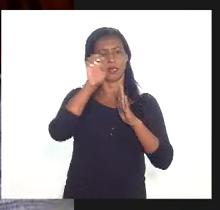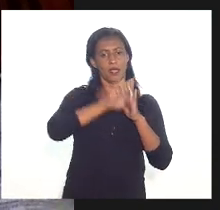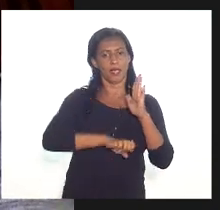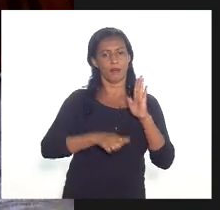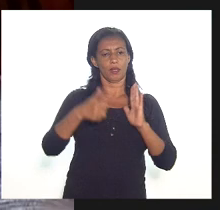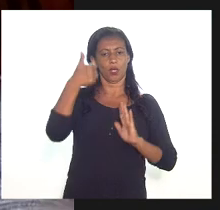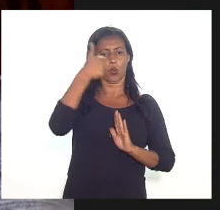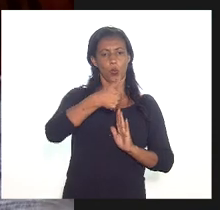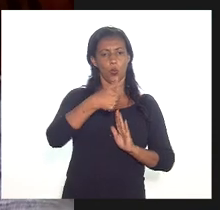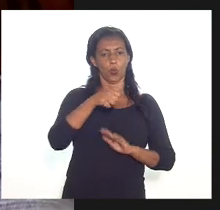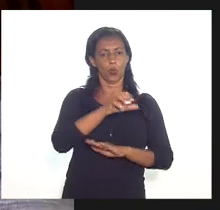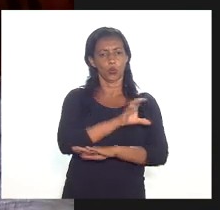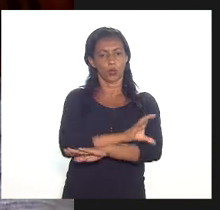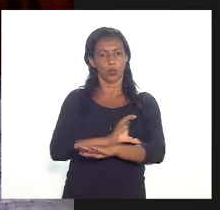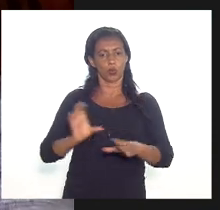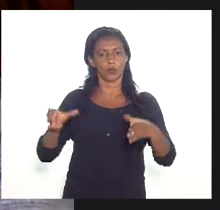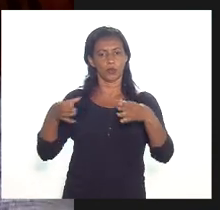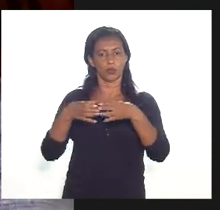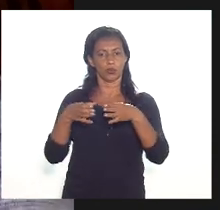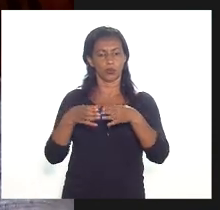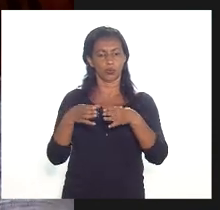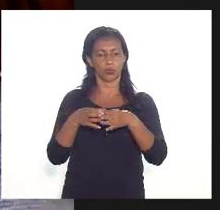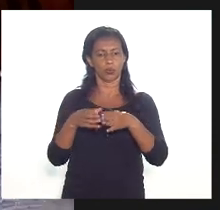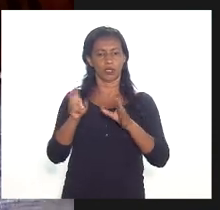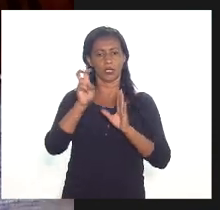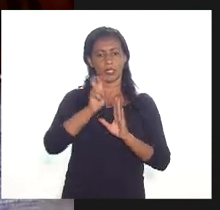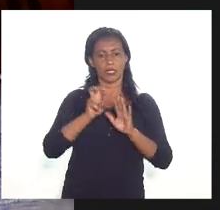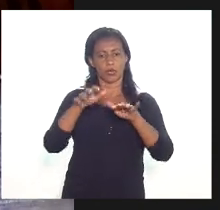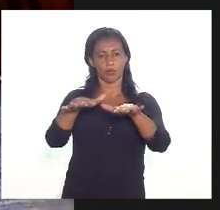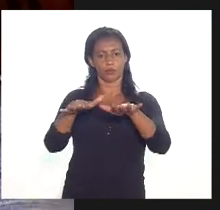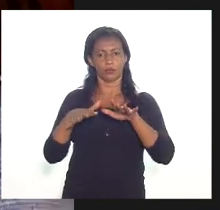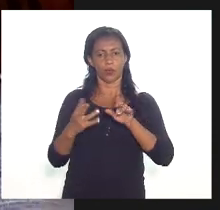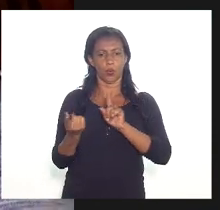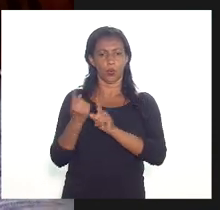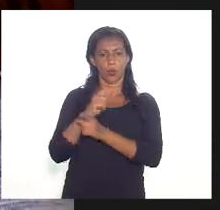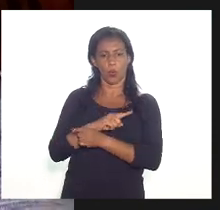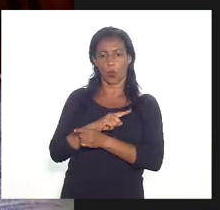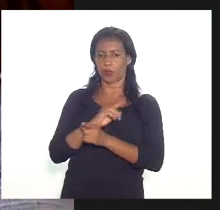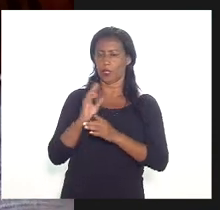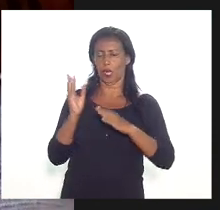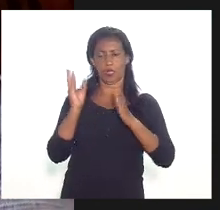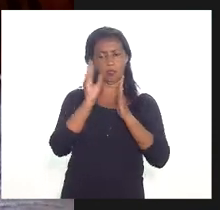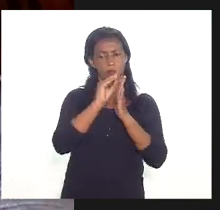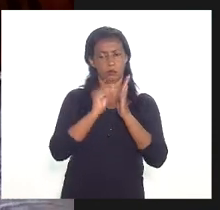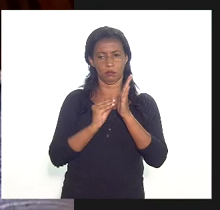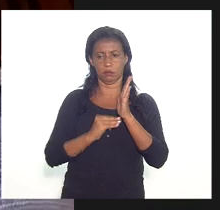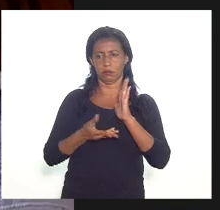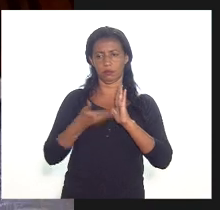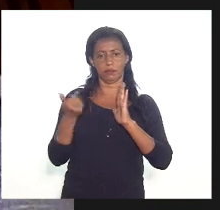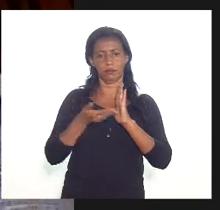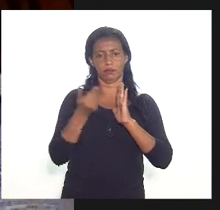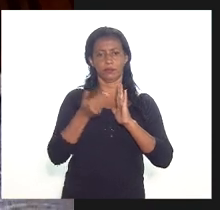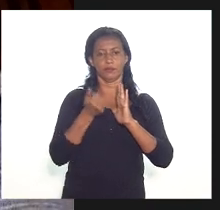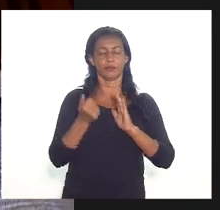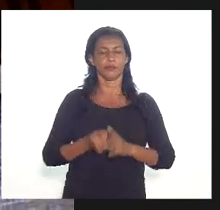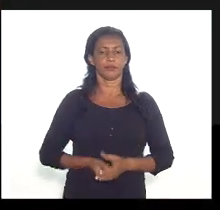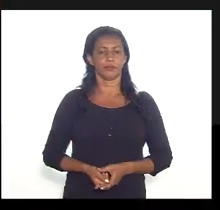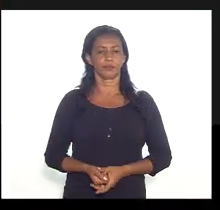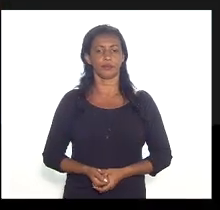emendas 1 da Comissão de Cultura e 5 de plenário, contrárias e mais emendas, concluindo por substitutivo, pedindo forma final de